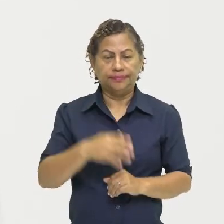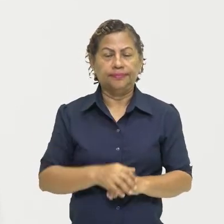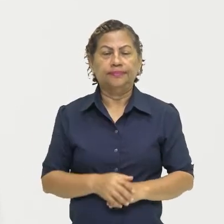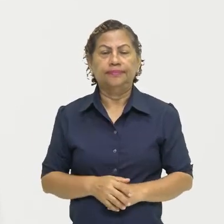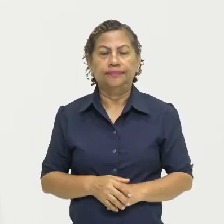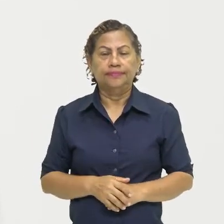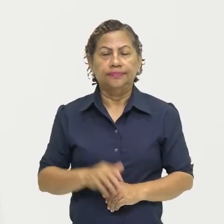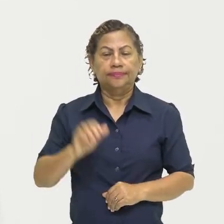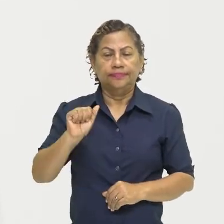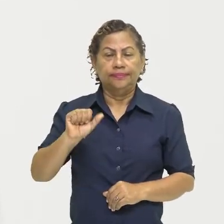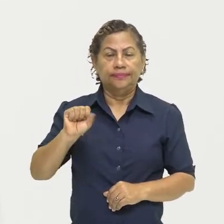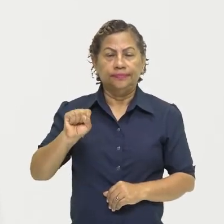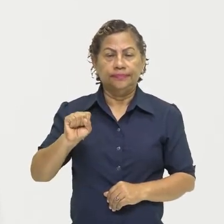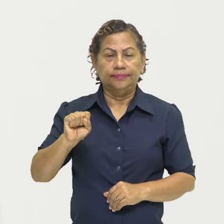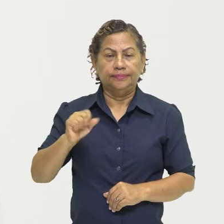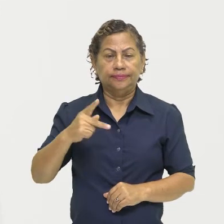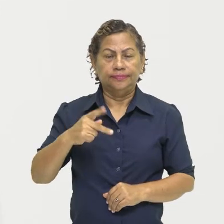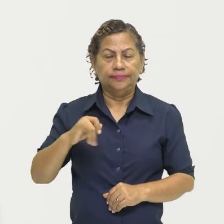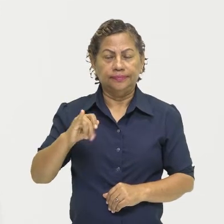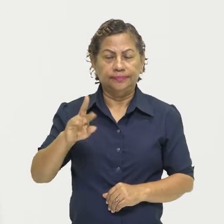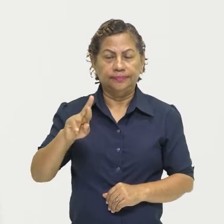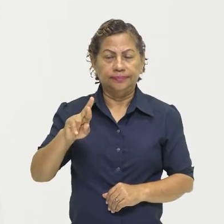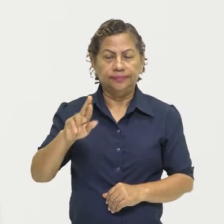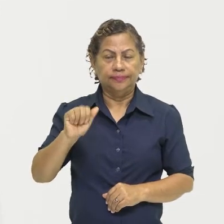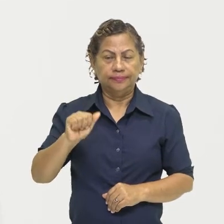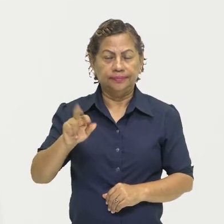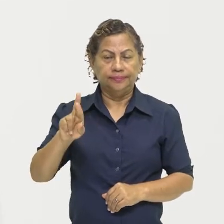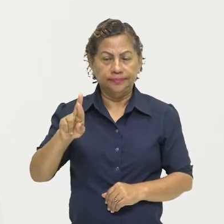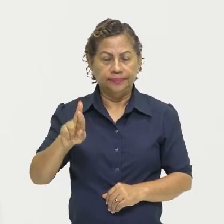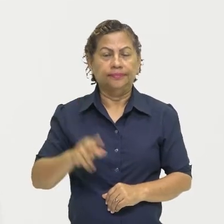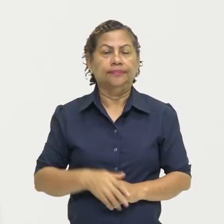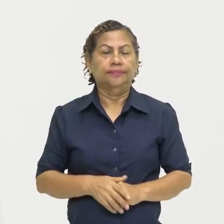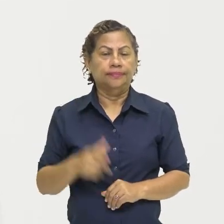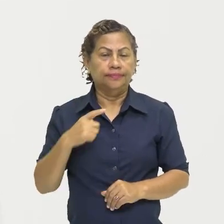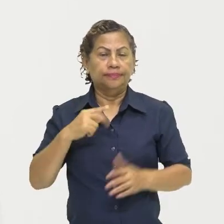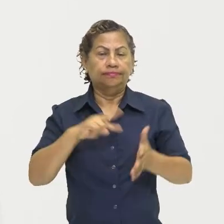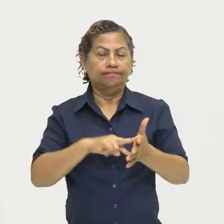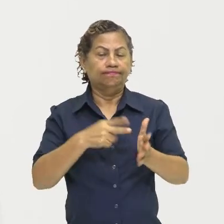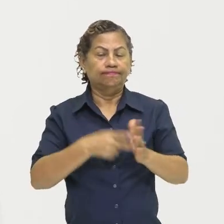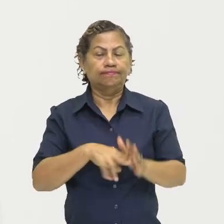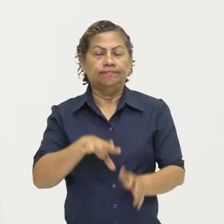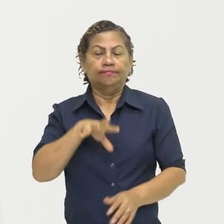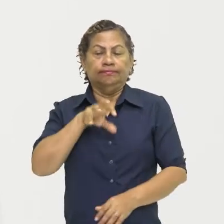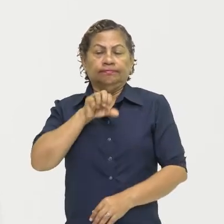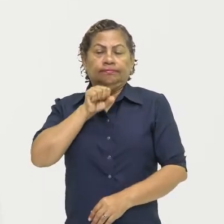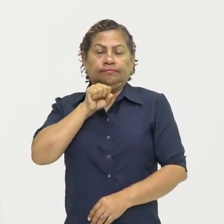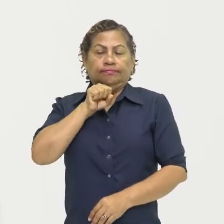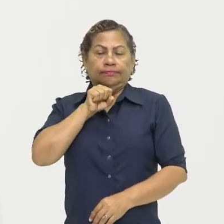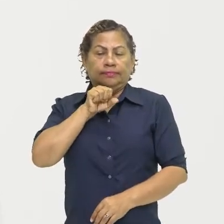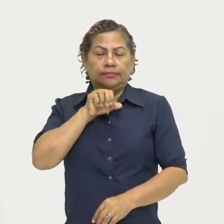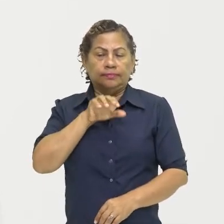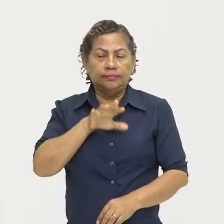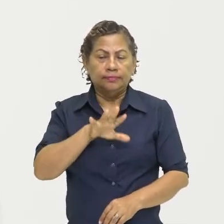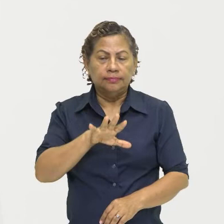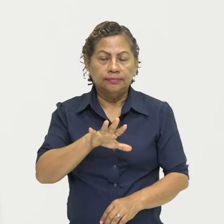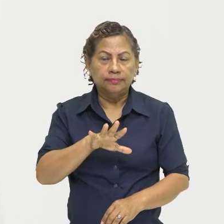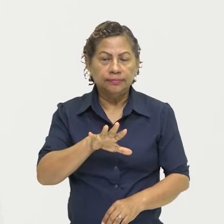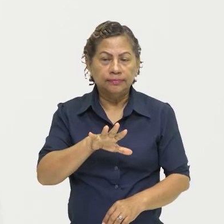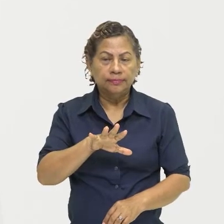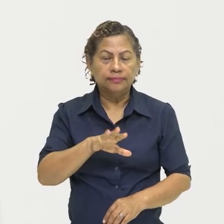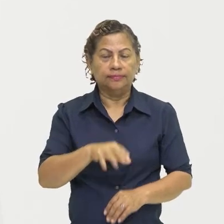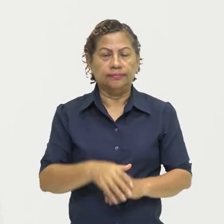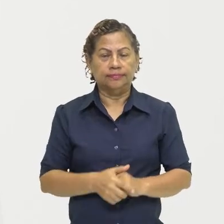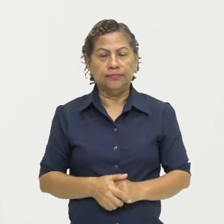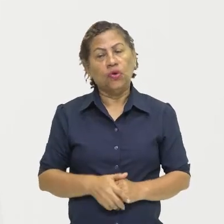de respirar ou absorver, se ele tiver com um sentido ou outro, não vai exigir a preposição. Como aspirou todo